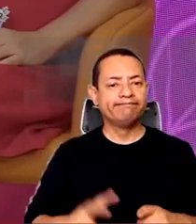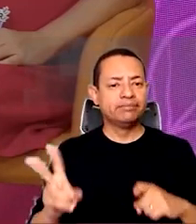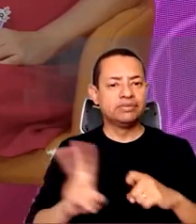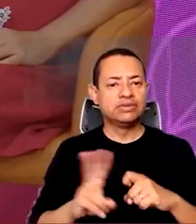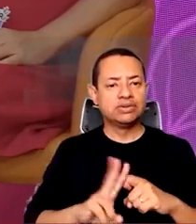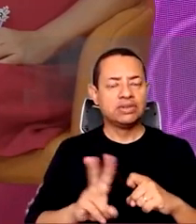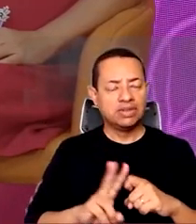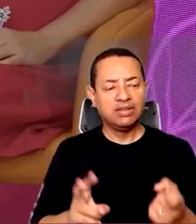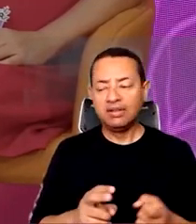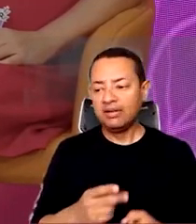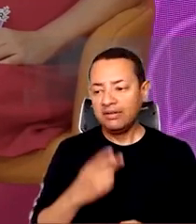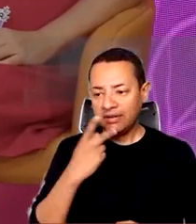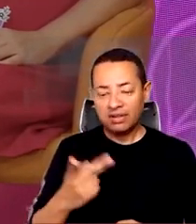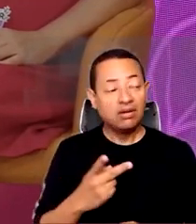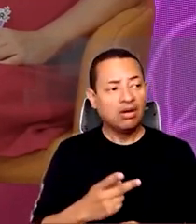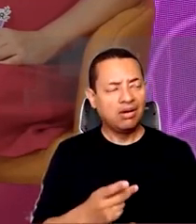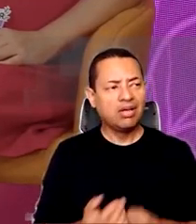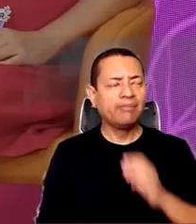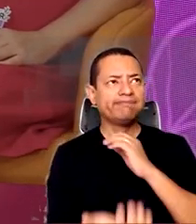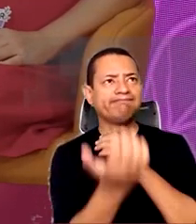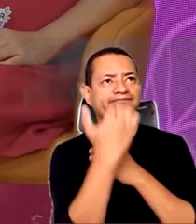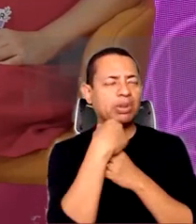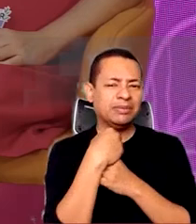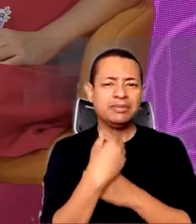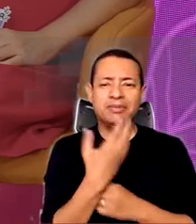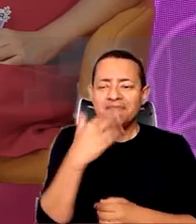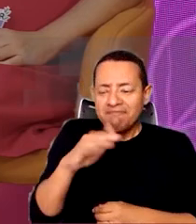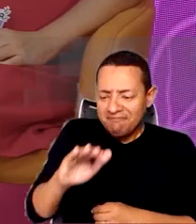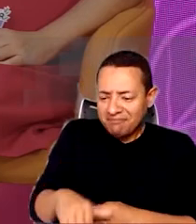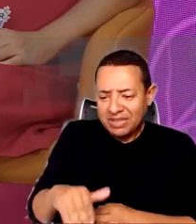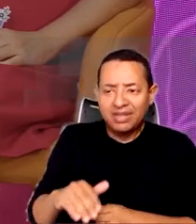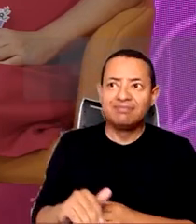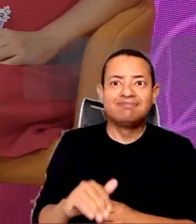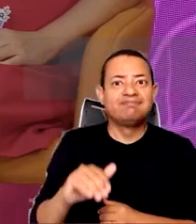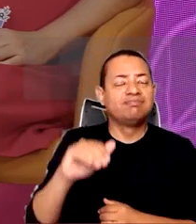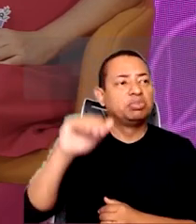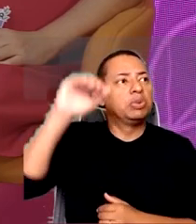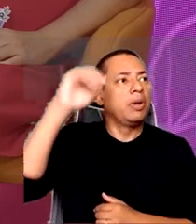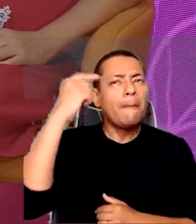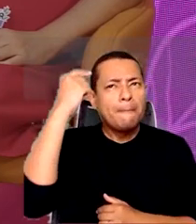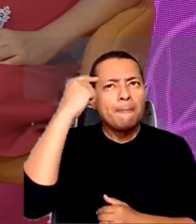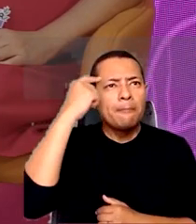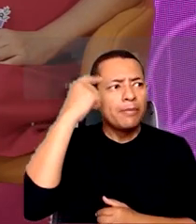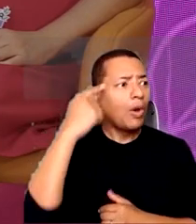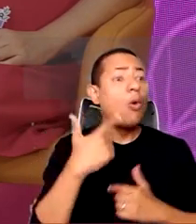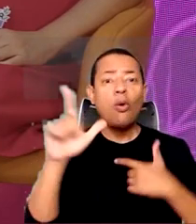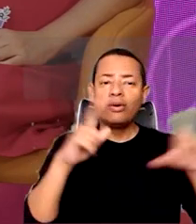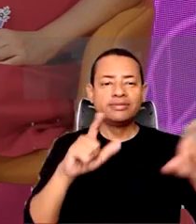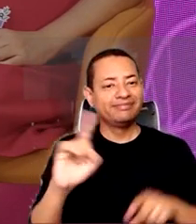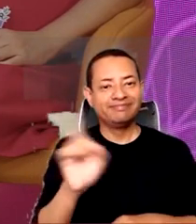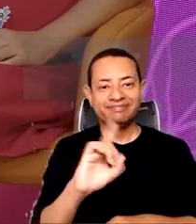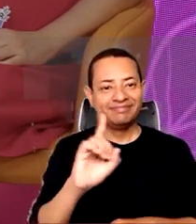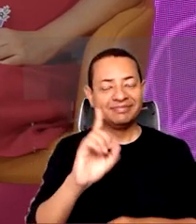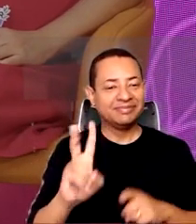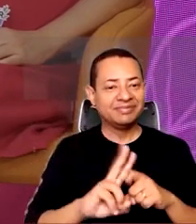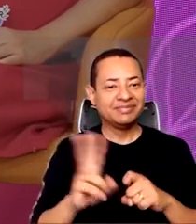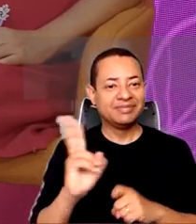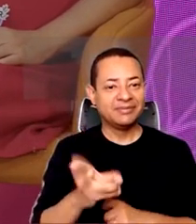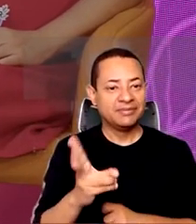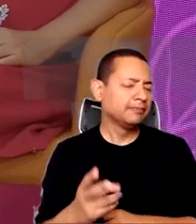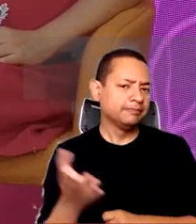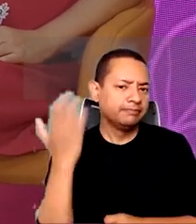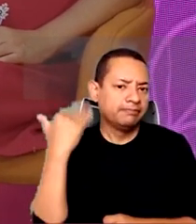falo que a veterinária tá na minha vida desde que eu me conheço por gente né desde pequena eu nunca pensei em fazer outra coisa e